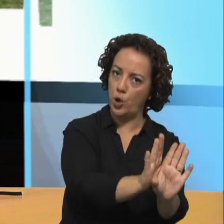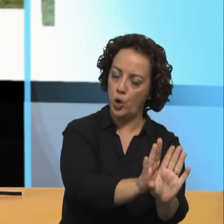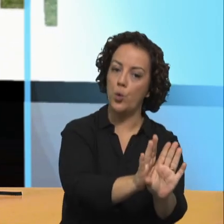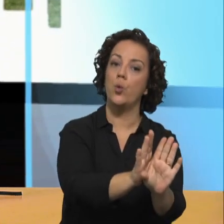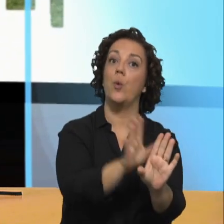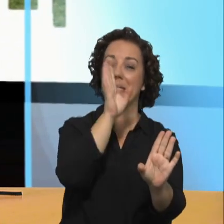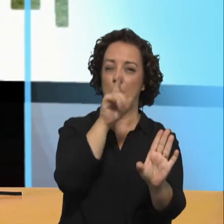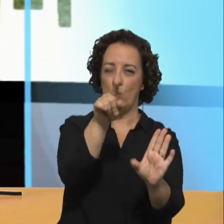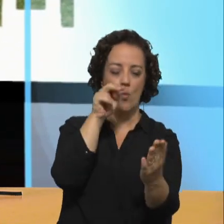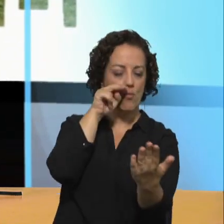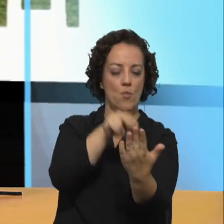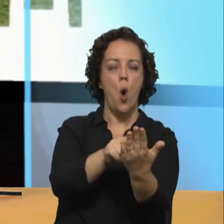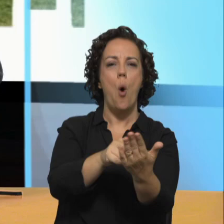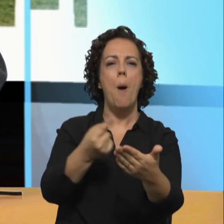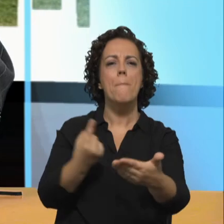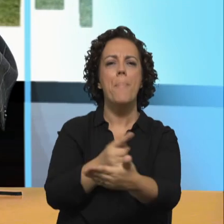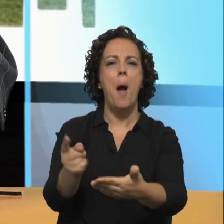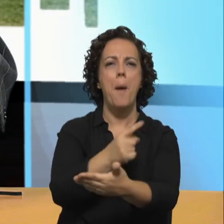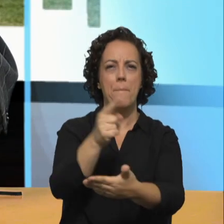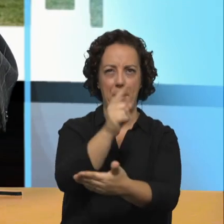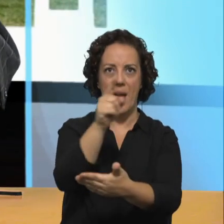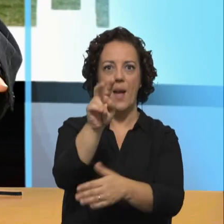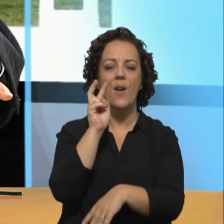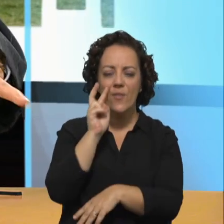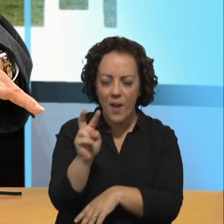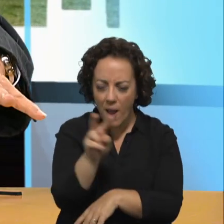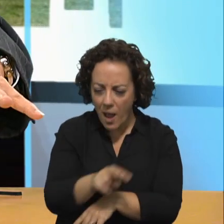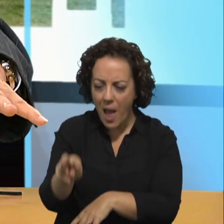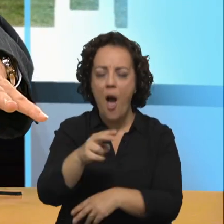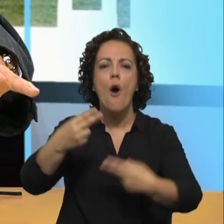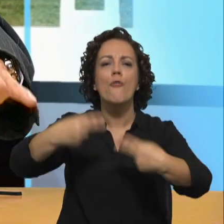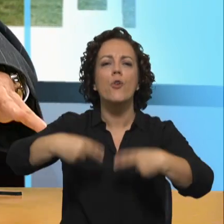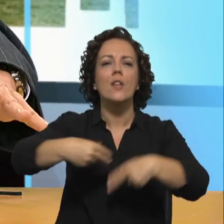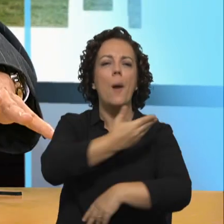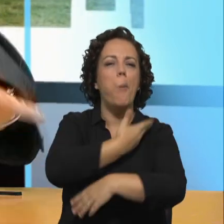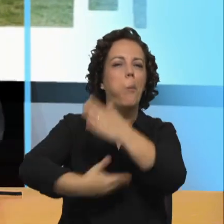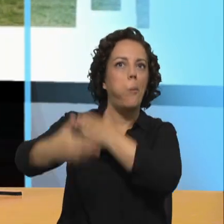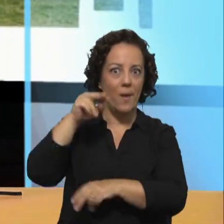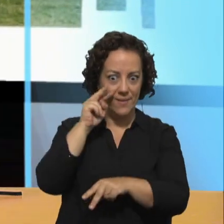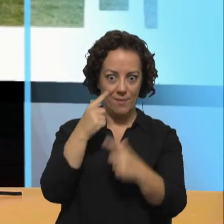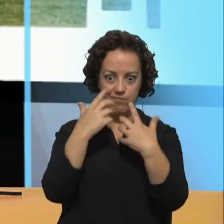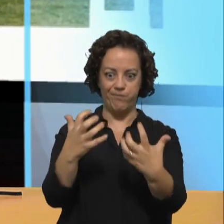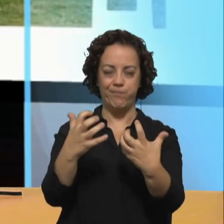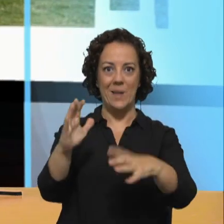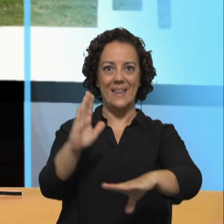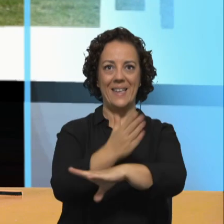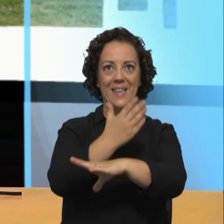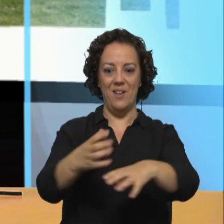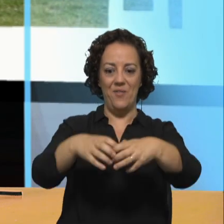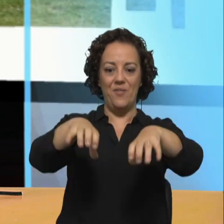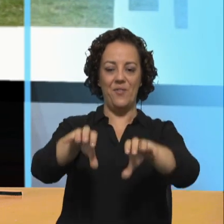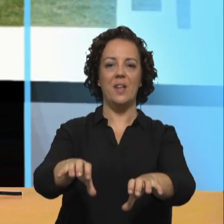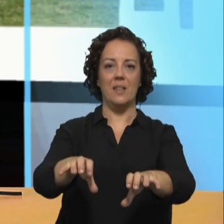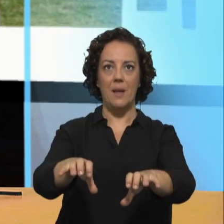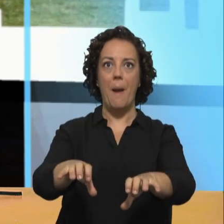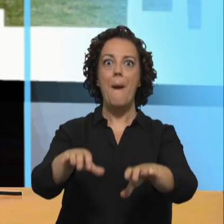o mapa e pedirem as fronteiras dessa altura, está lá definida, com uma entidade